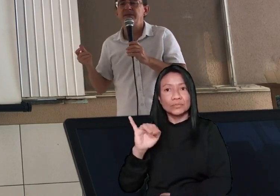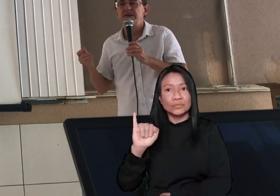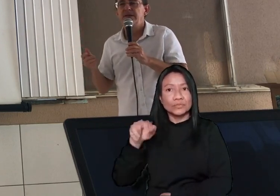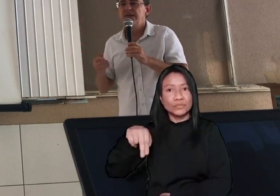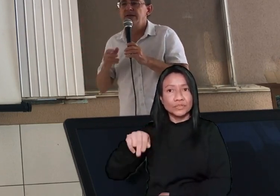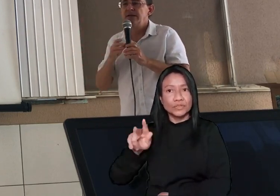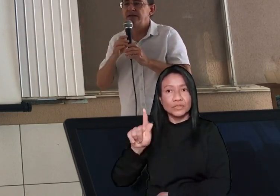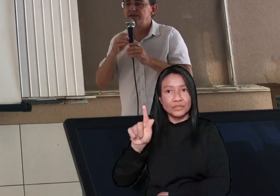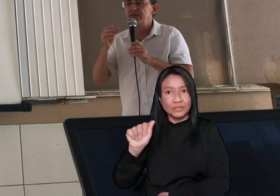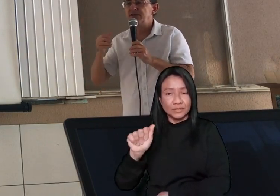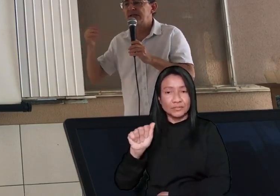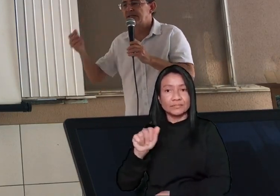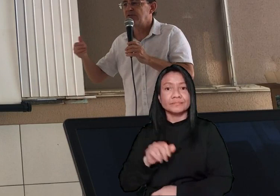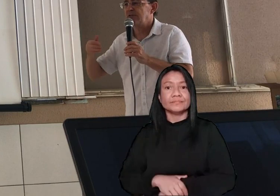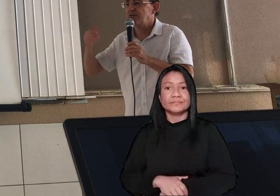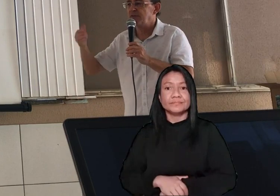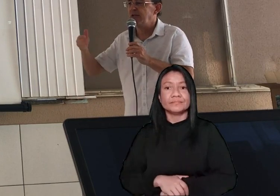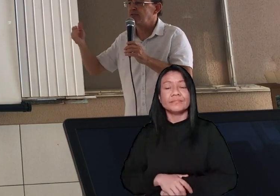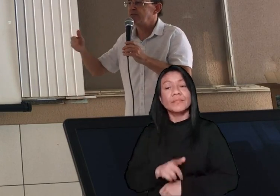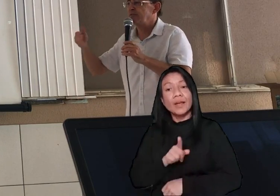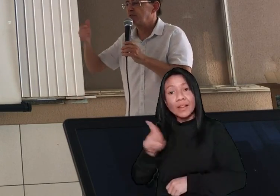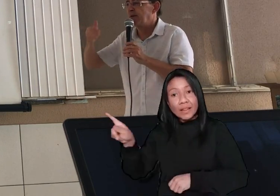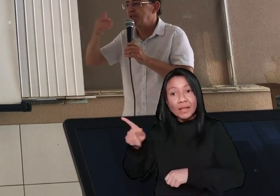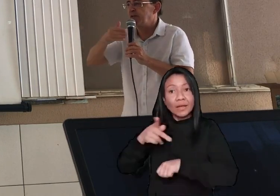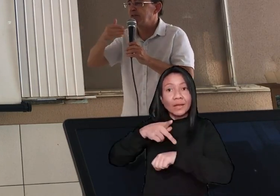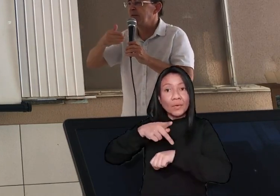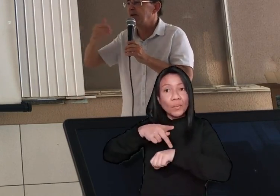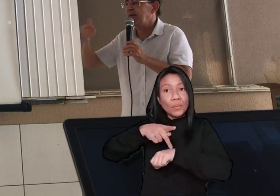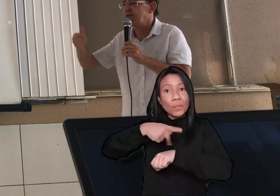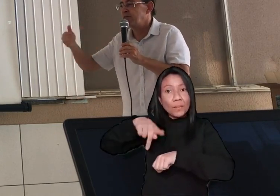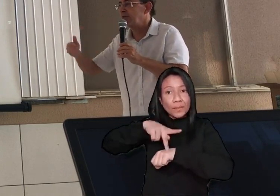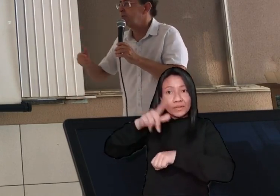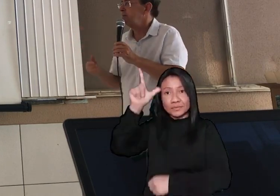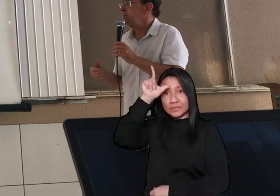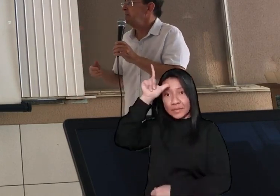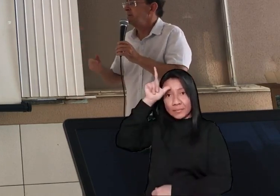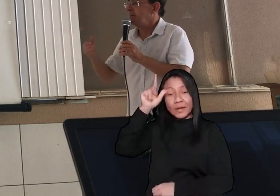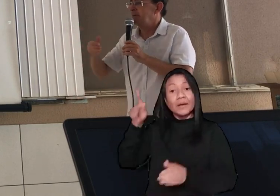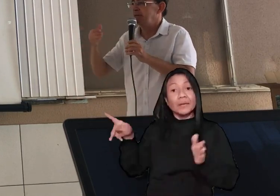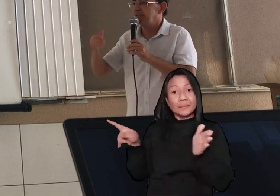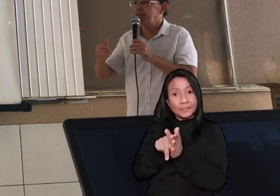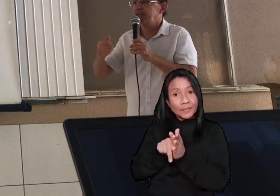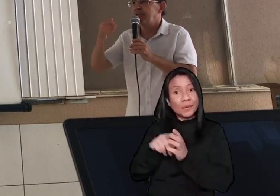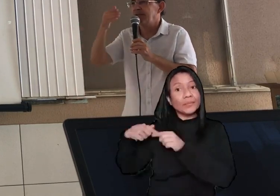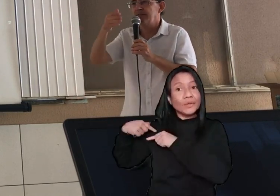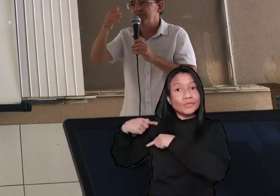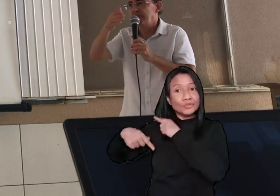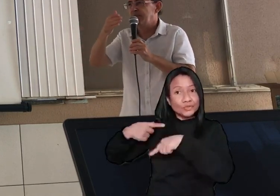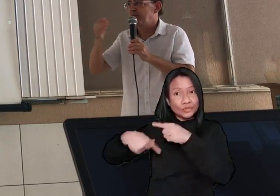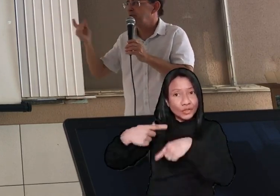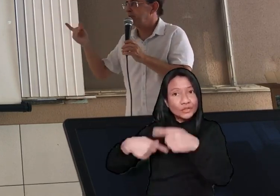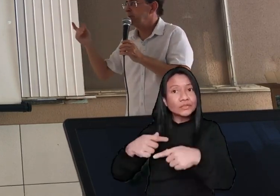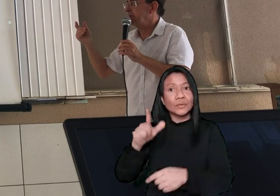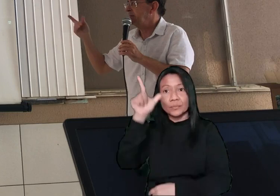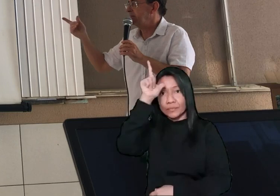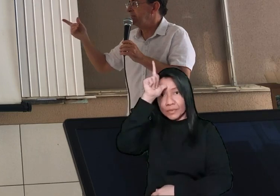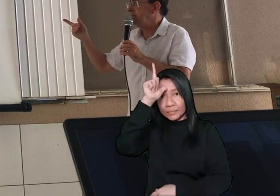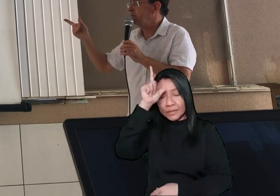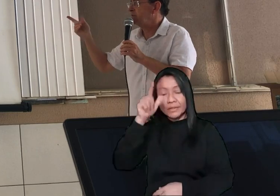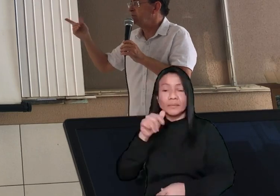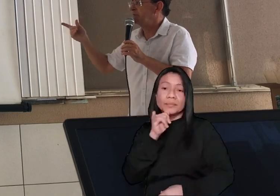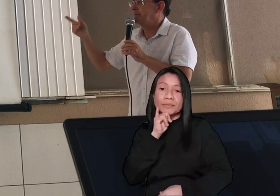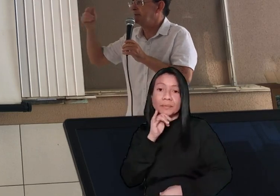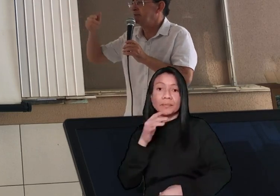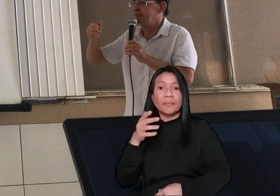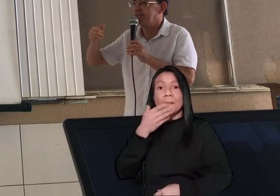tá? A segunda geração, já os filhos, os pais vieram da Alemanha, os filhos se estabeleceram, esse pessoal